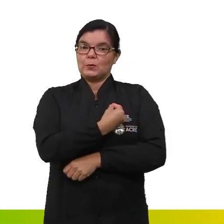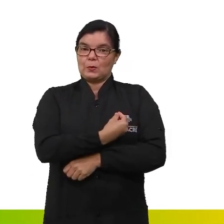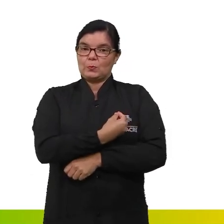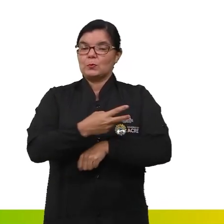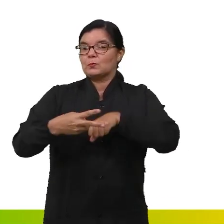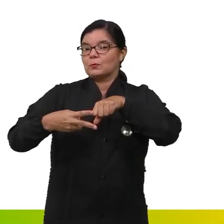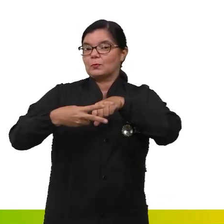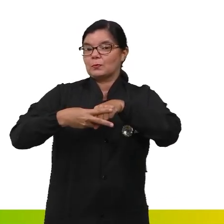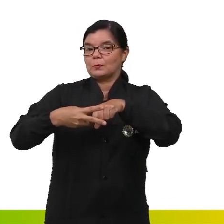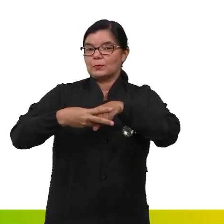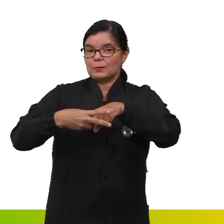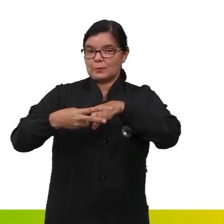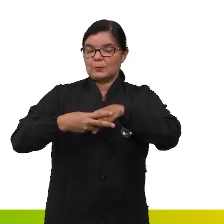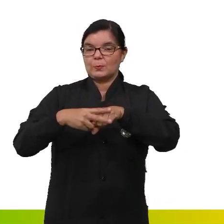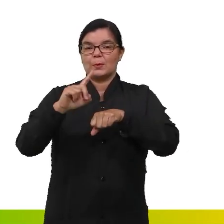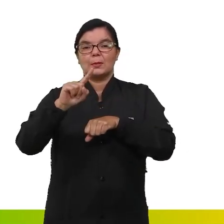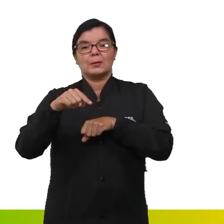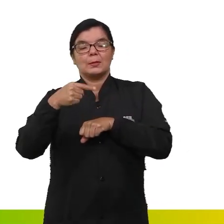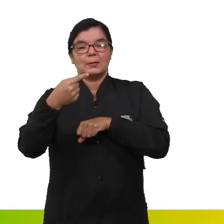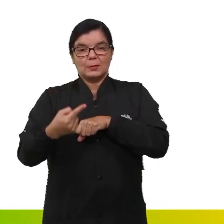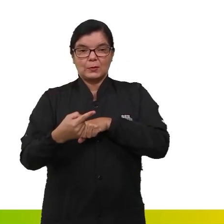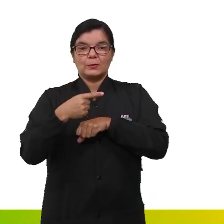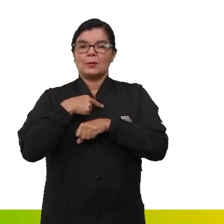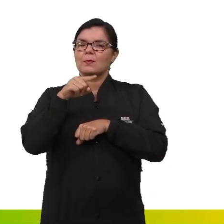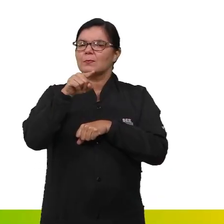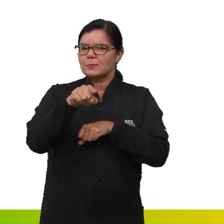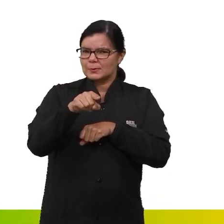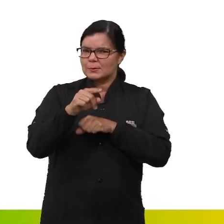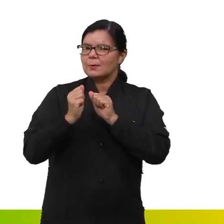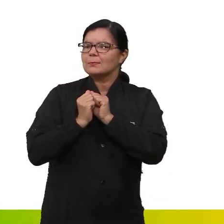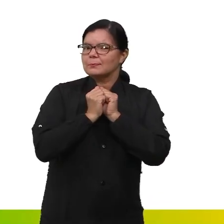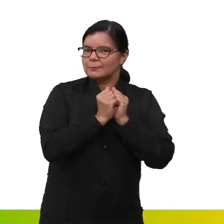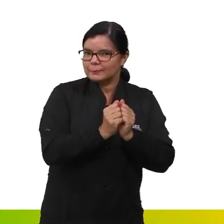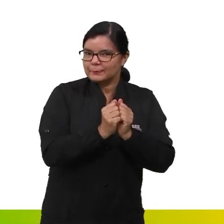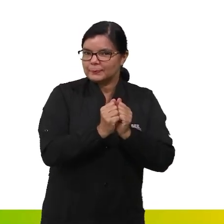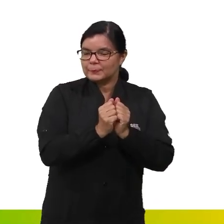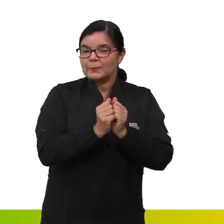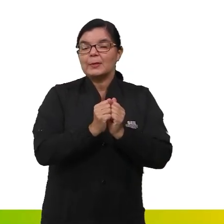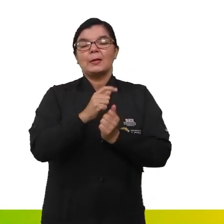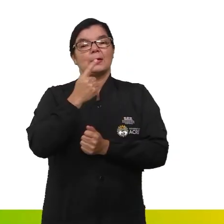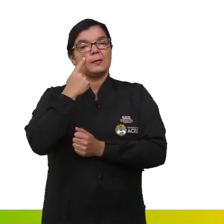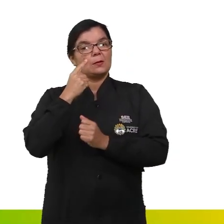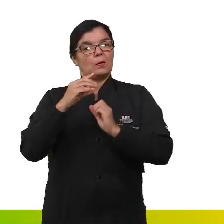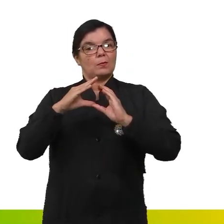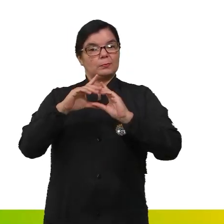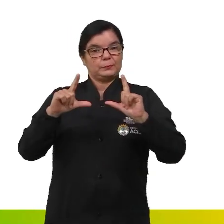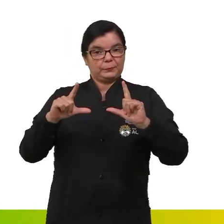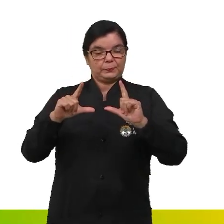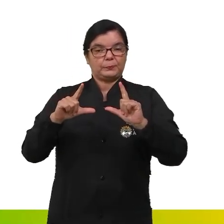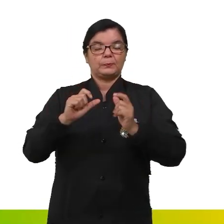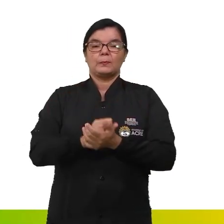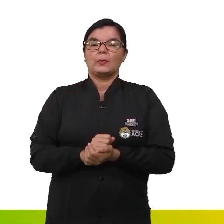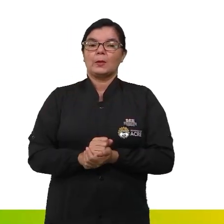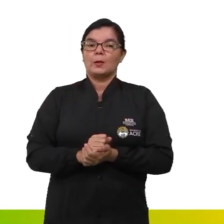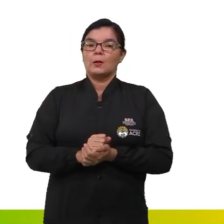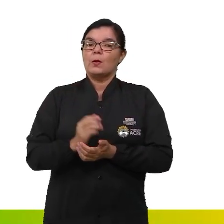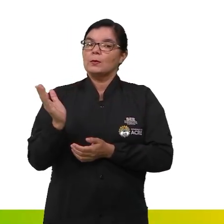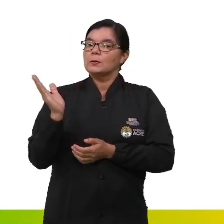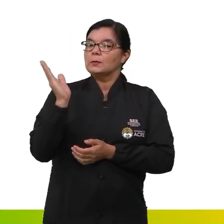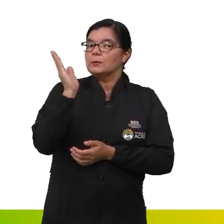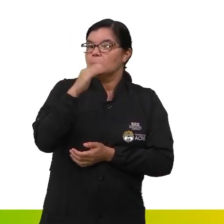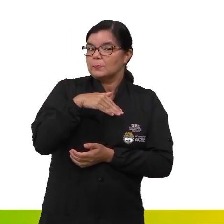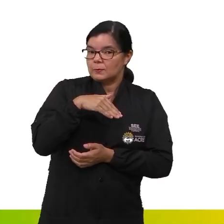um verbo. E a segunda é você nos acompanha? Então, observa só que esse